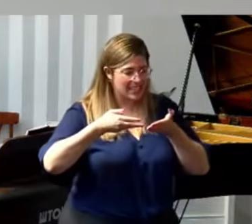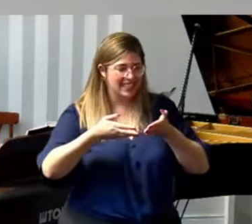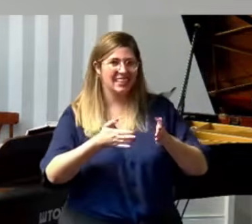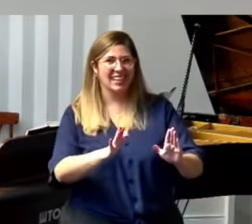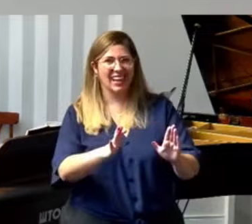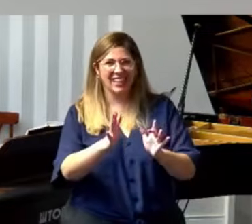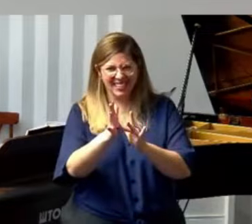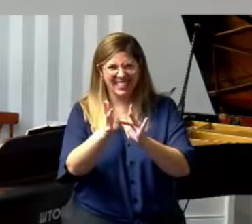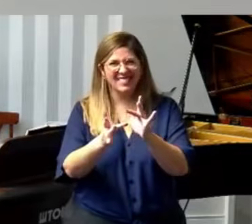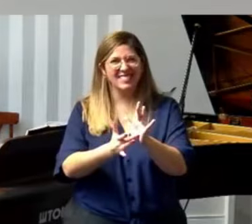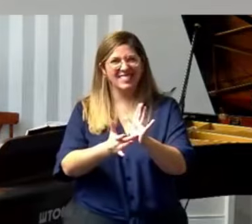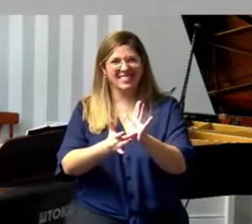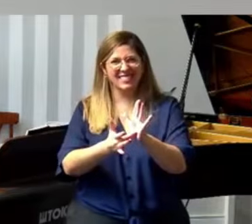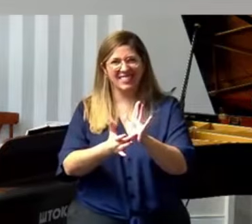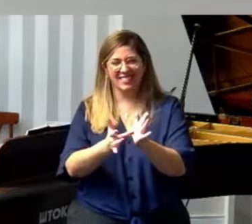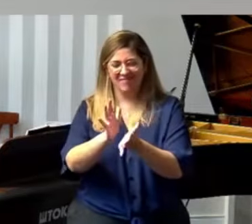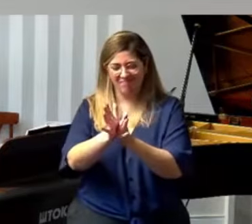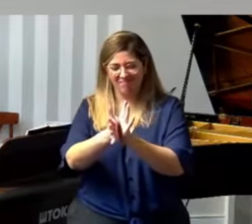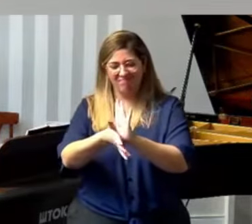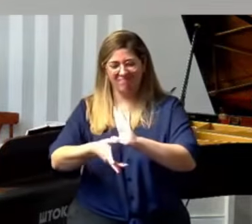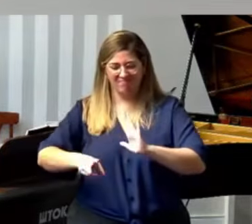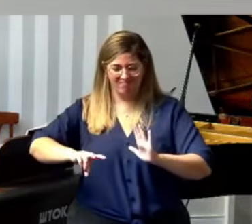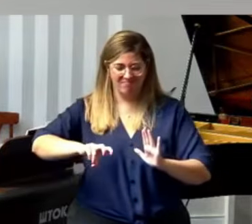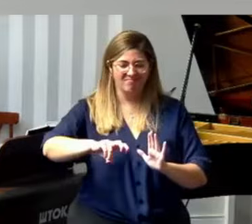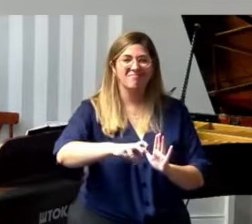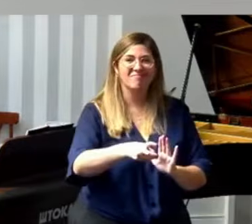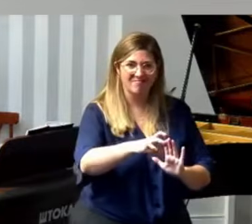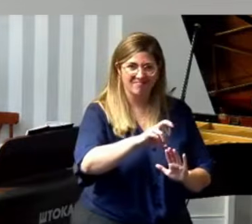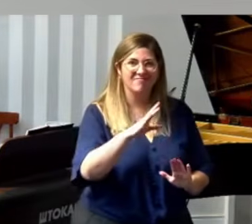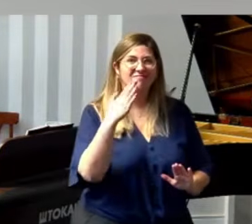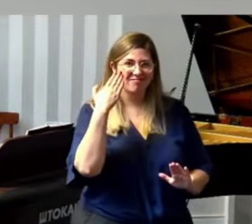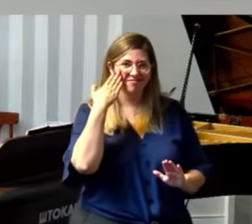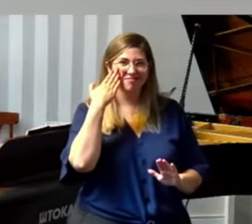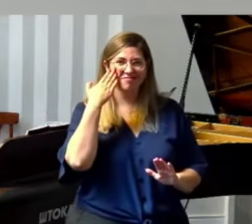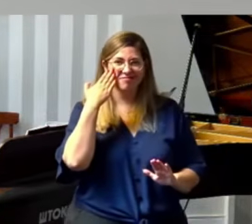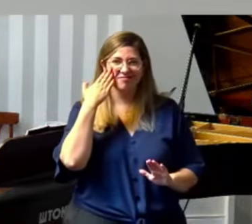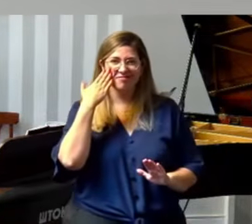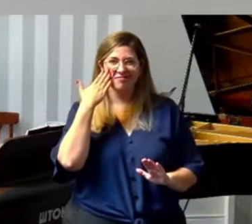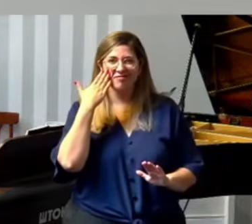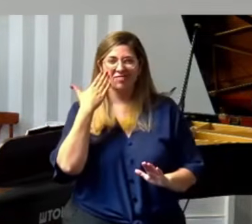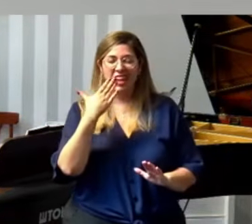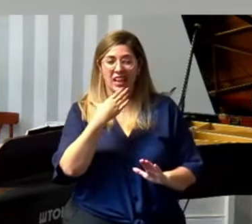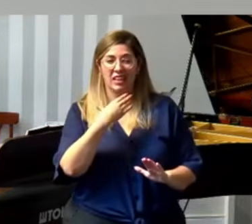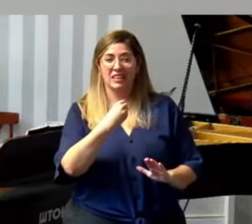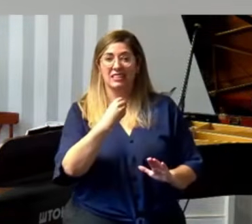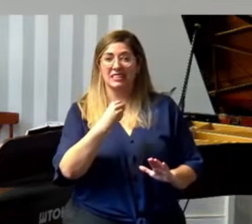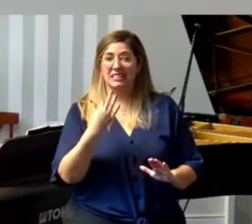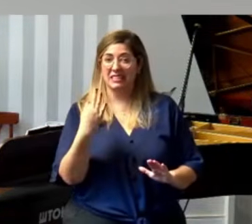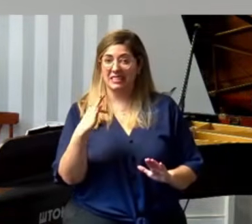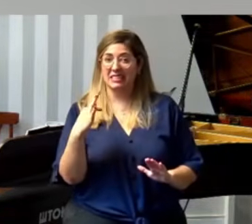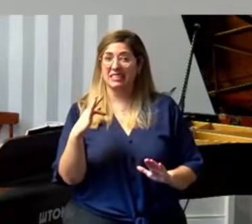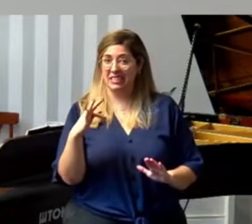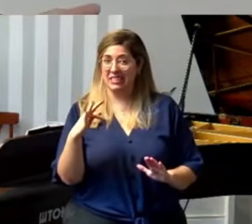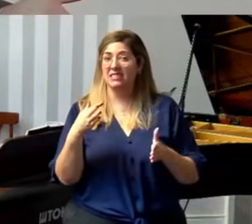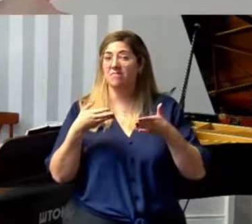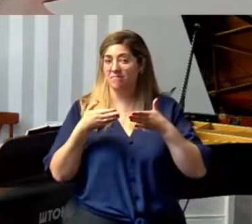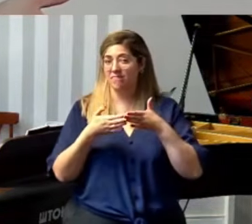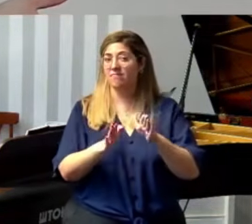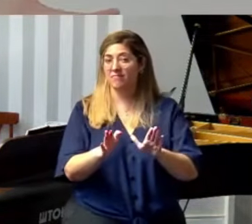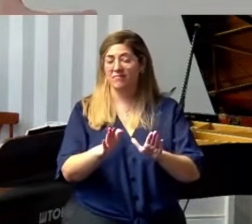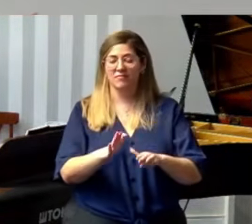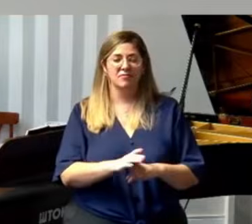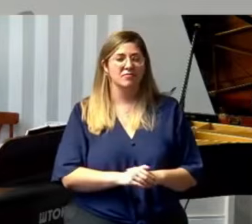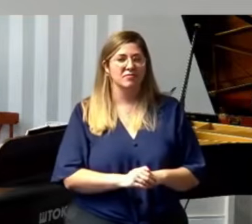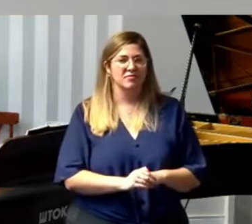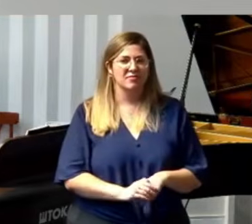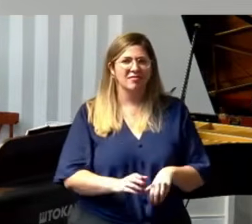mulher. Gênesis 3,16 amplia isso, porque fala que a mulher daria à luz filhos em meio a dores de parto. Quem